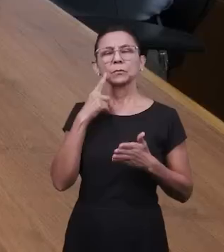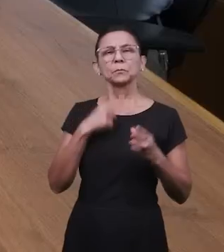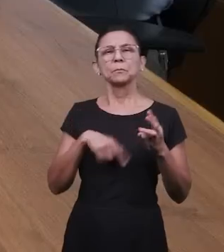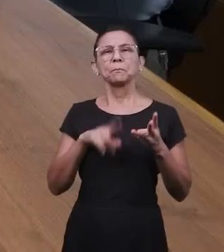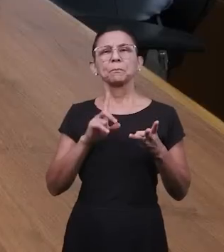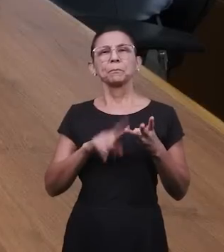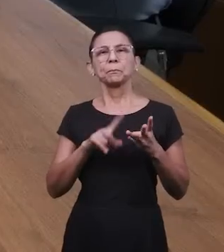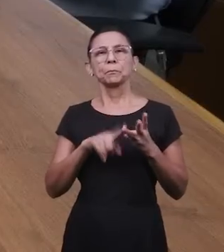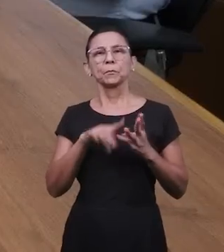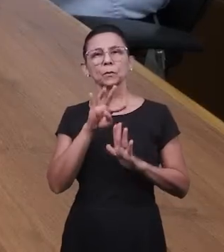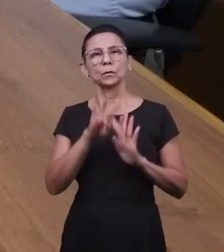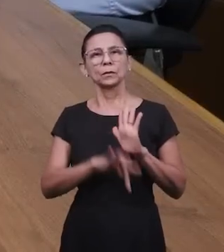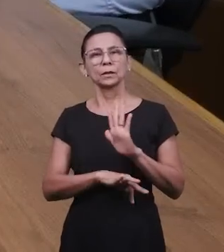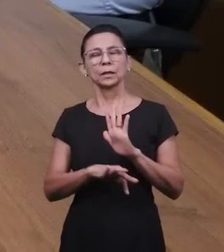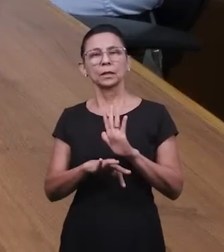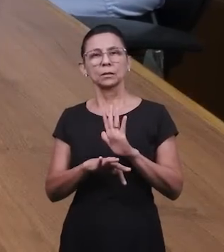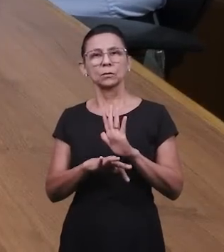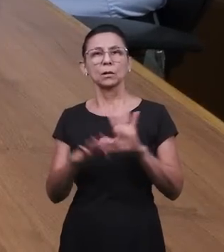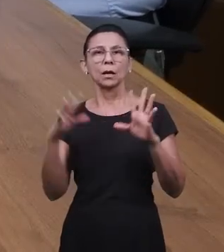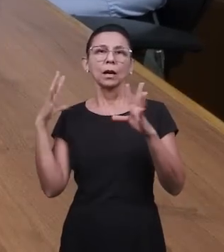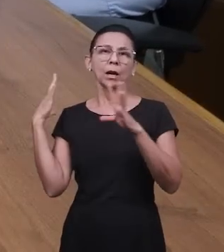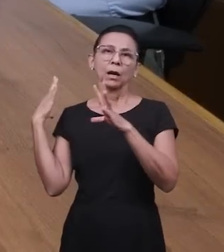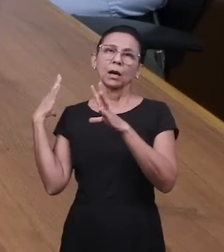que ele resume